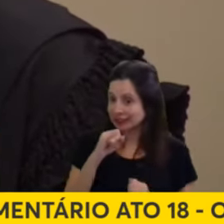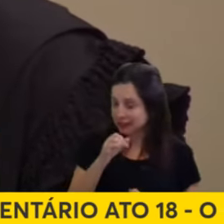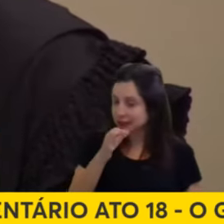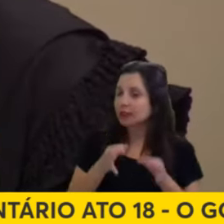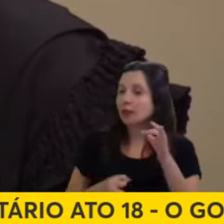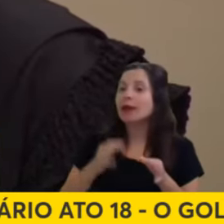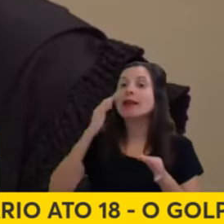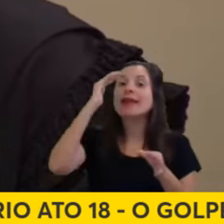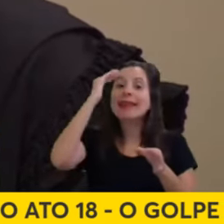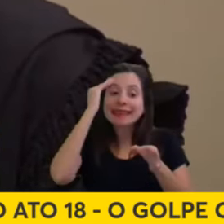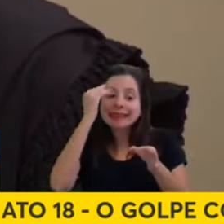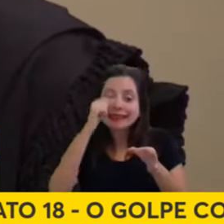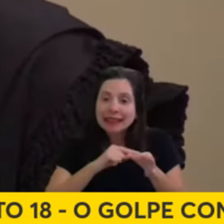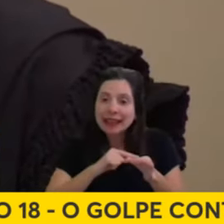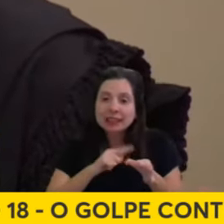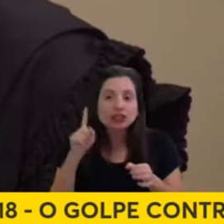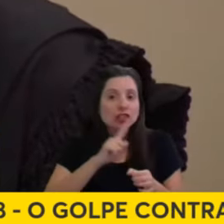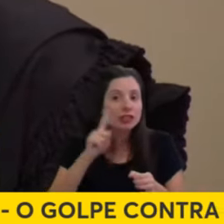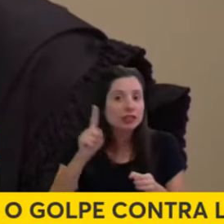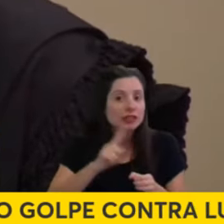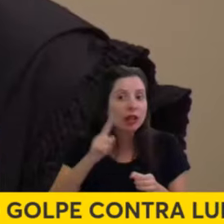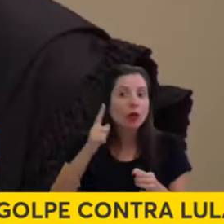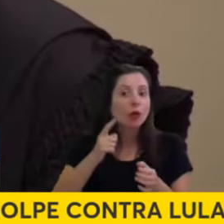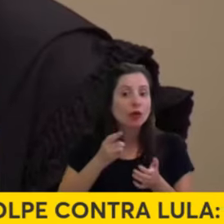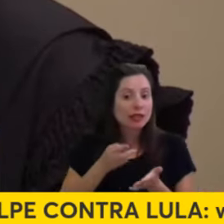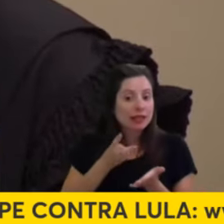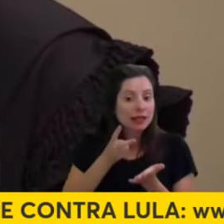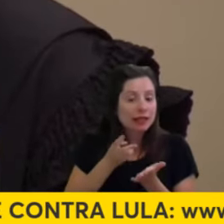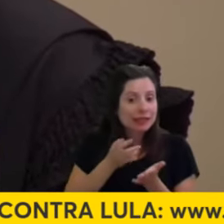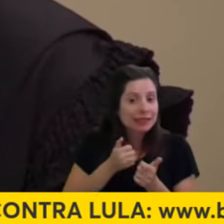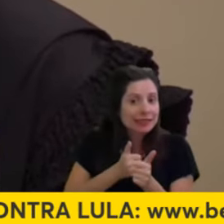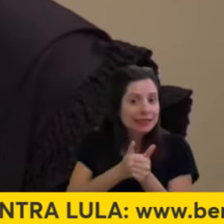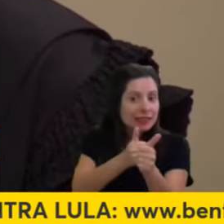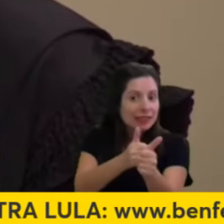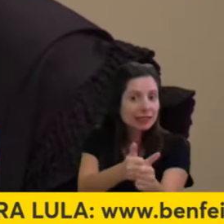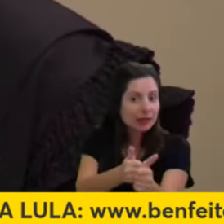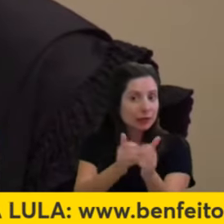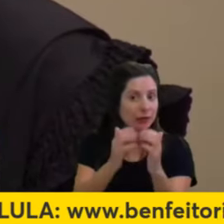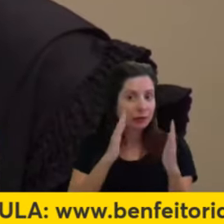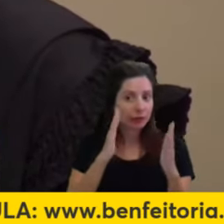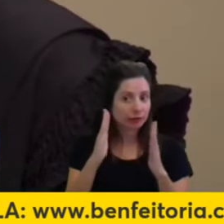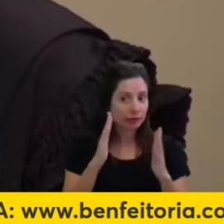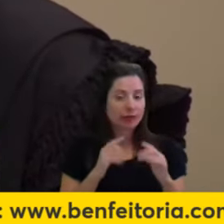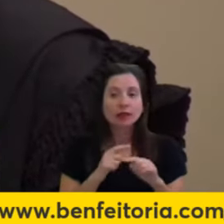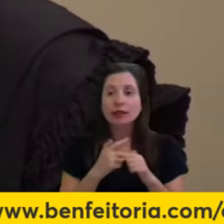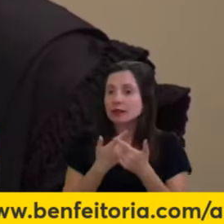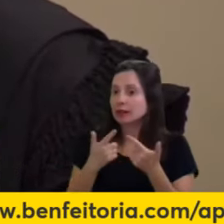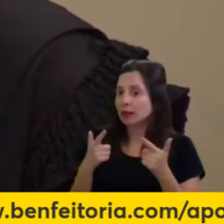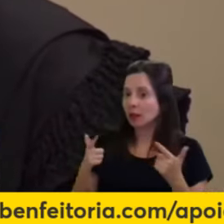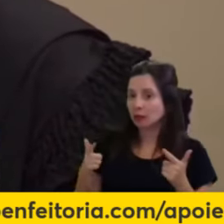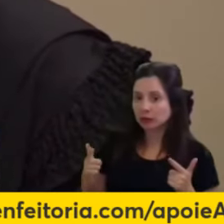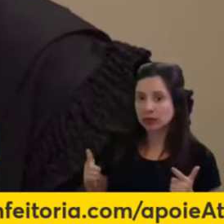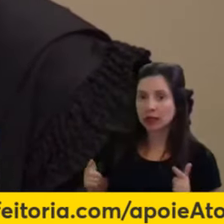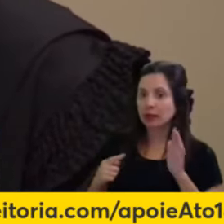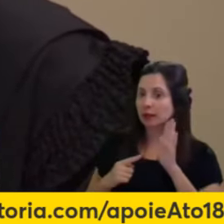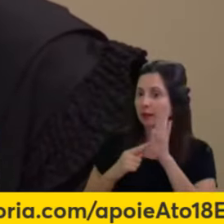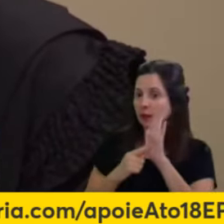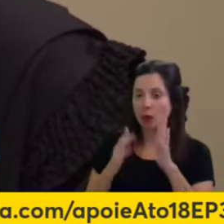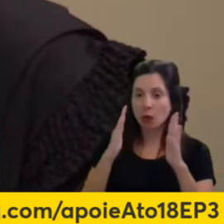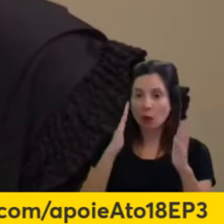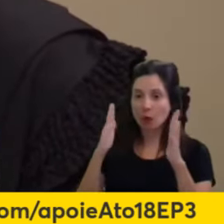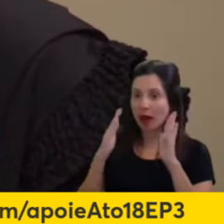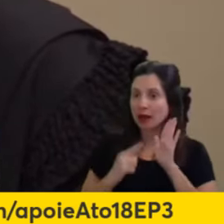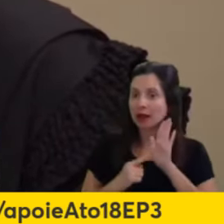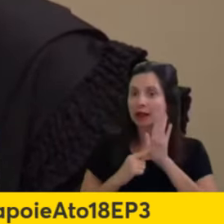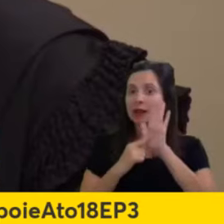entender que houve descumprimento justificado da determinação não há senhor presidente indicativos de deliberado descumprimento do prazo da apresentação da